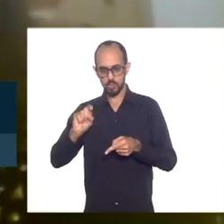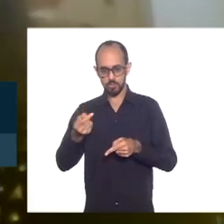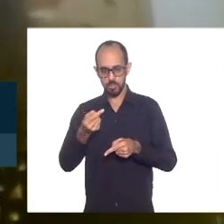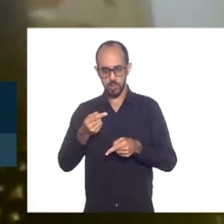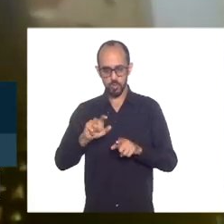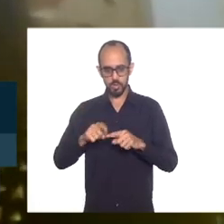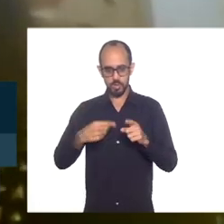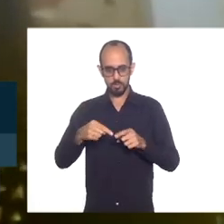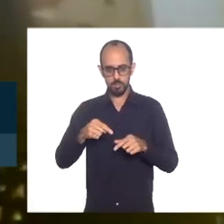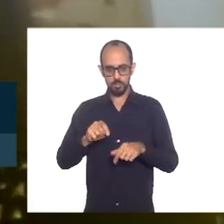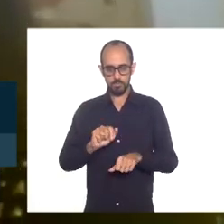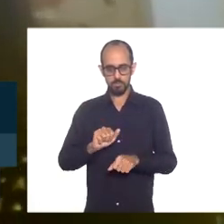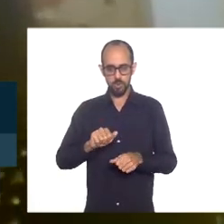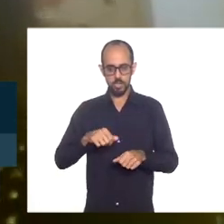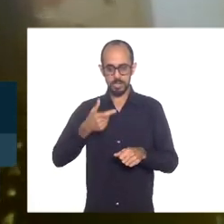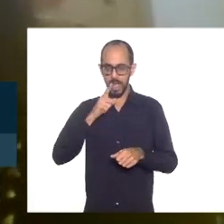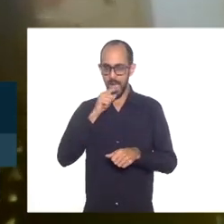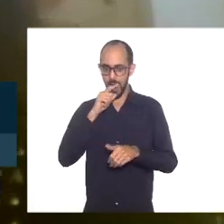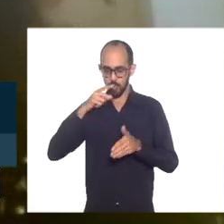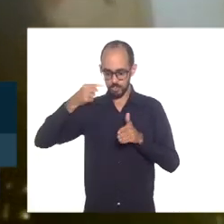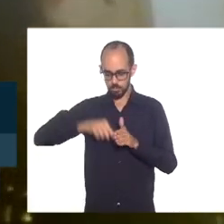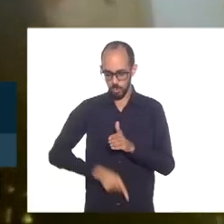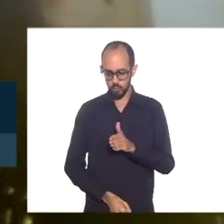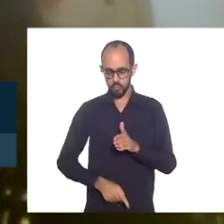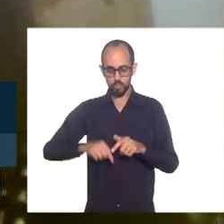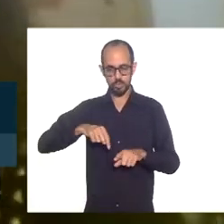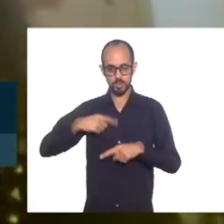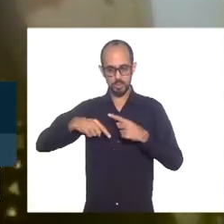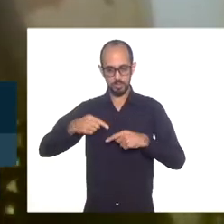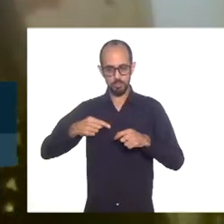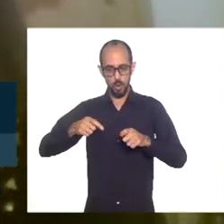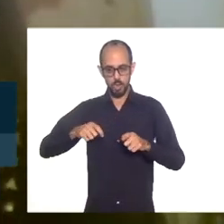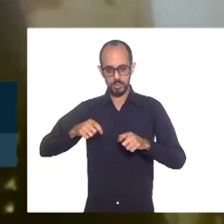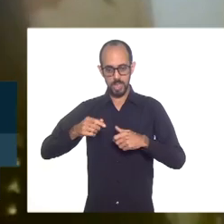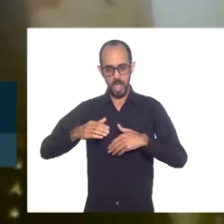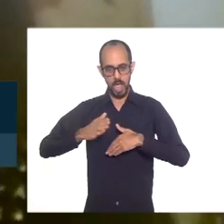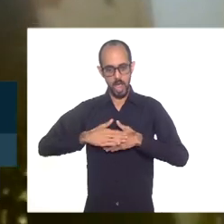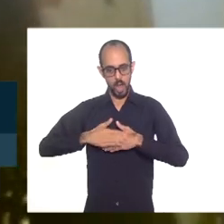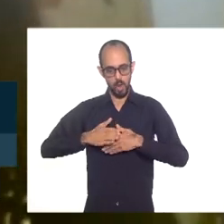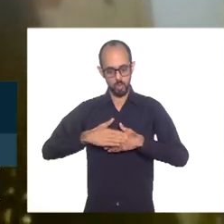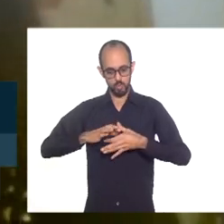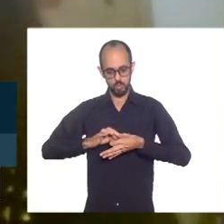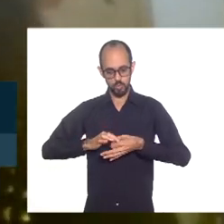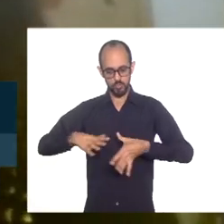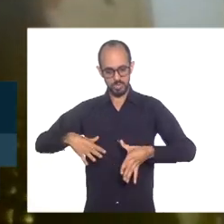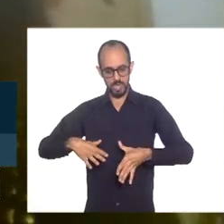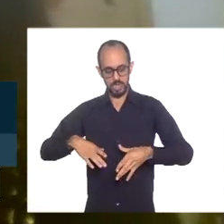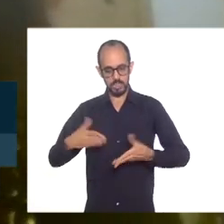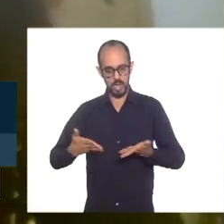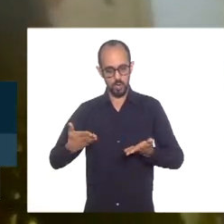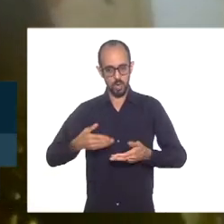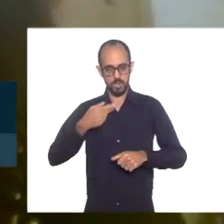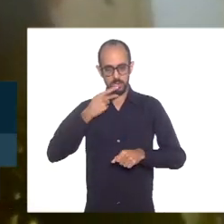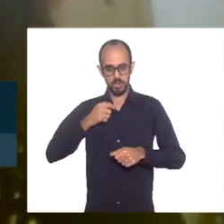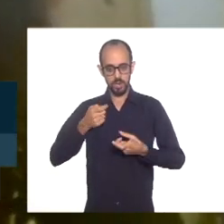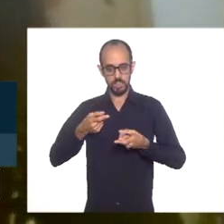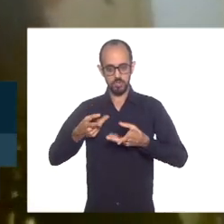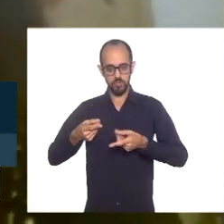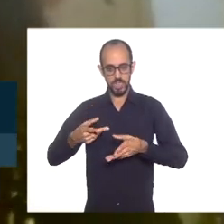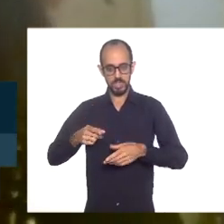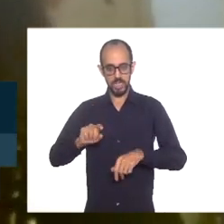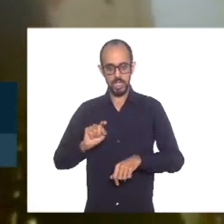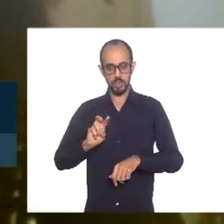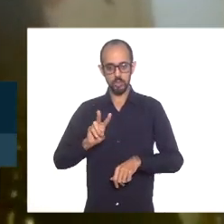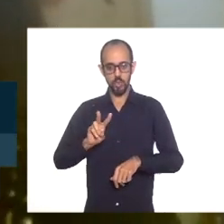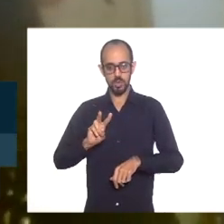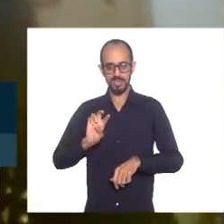Procap 1000, águas profundas, dali a pouco a autossuficiência, e hoje nós estamos falando em exportar 2 milhões de metros